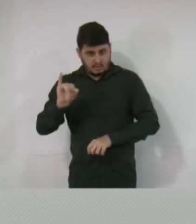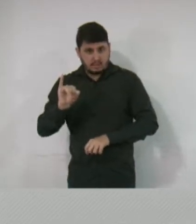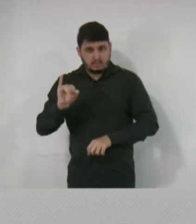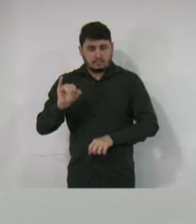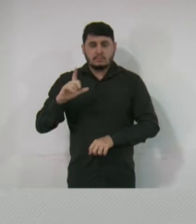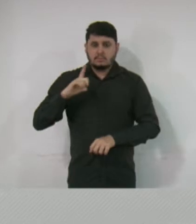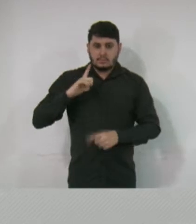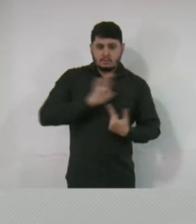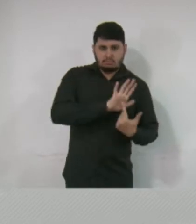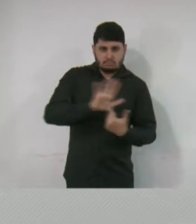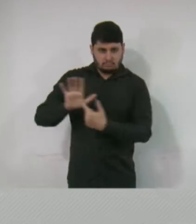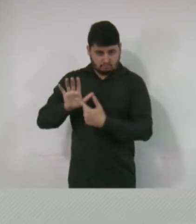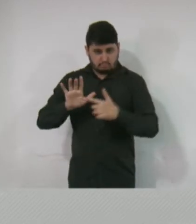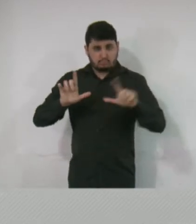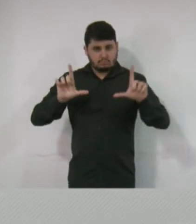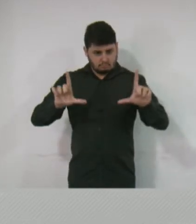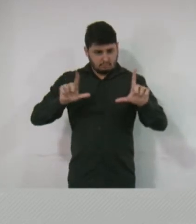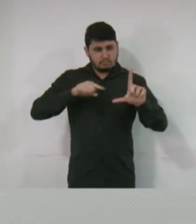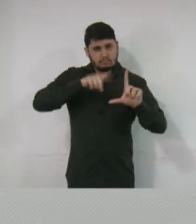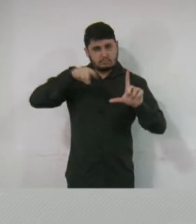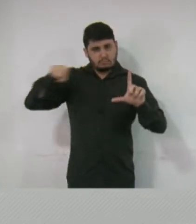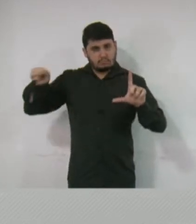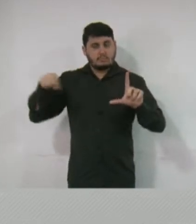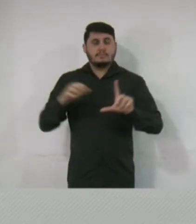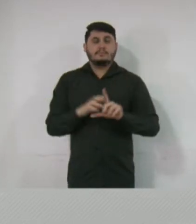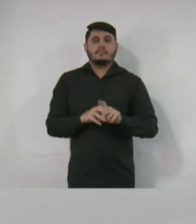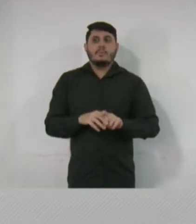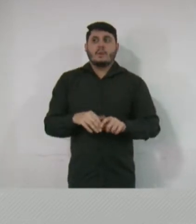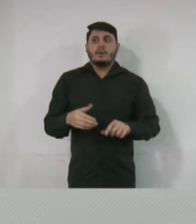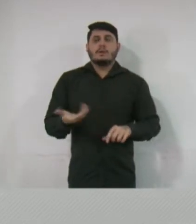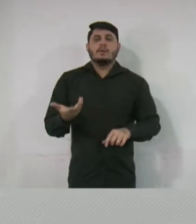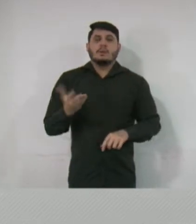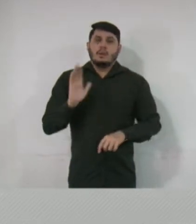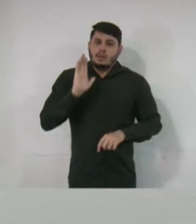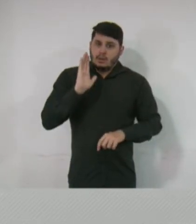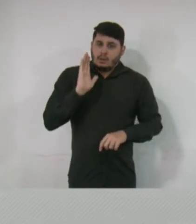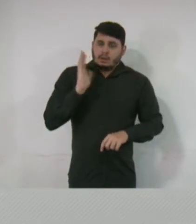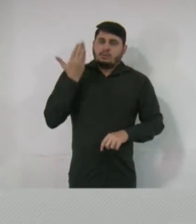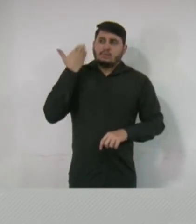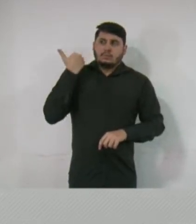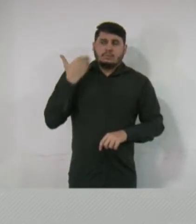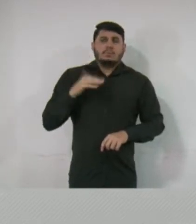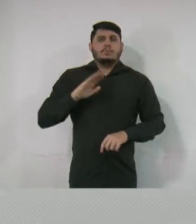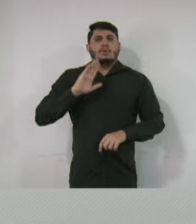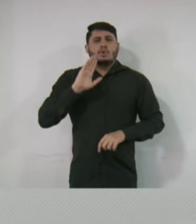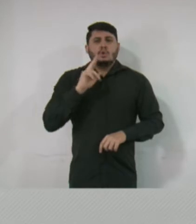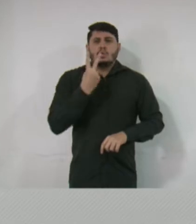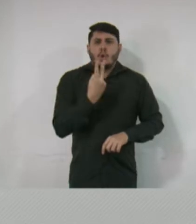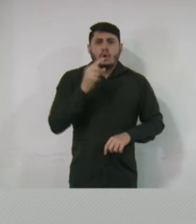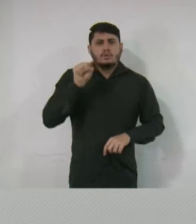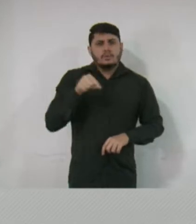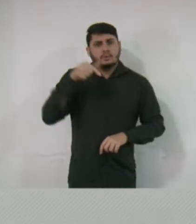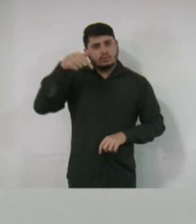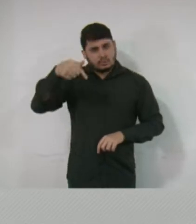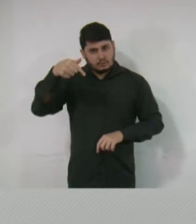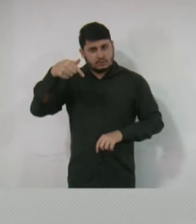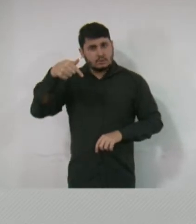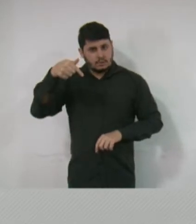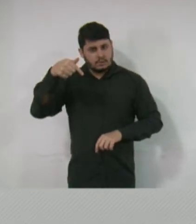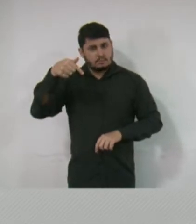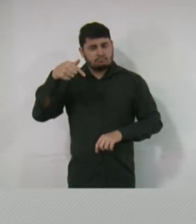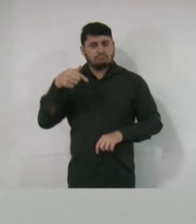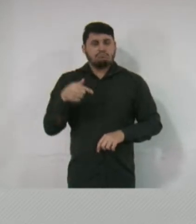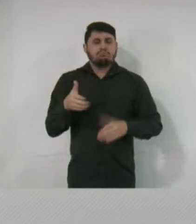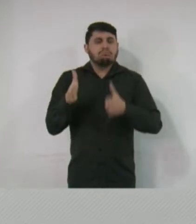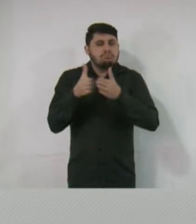ter quase 2,7 solicitações de média móvel, como a gente pode ver, que está em amarelo